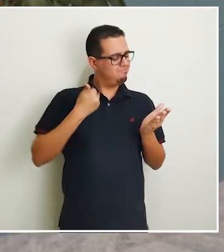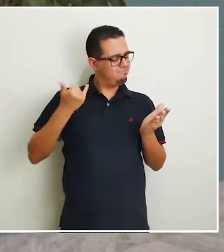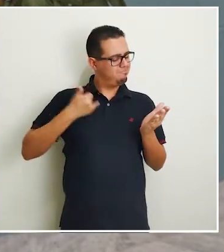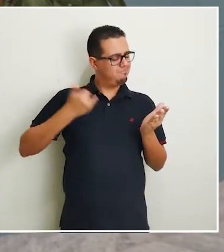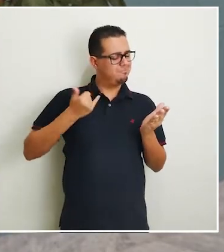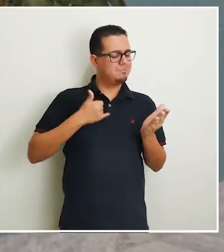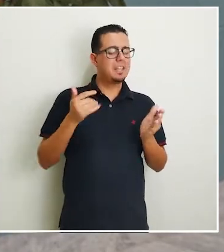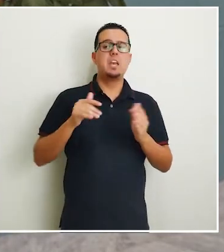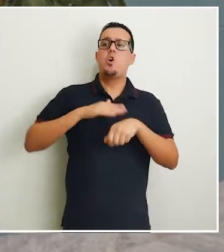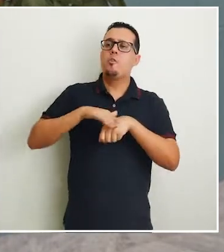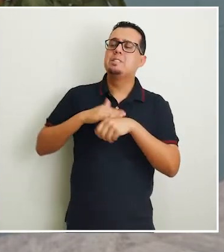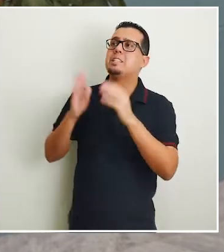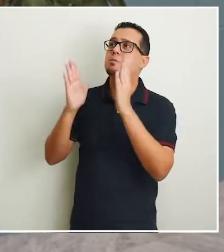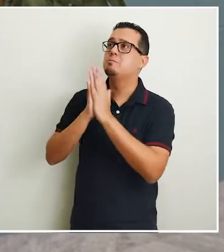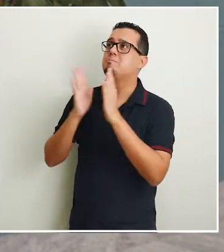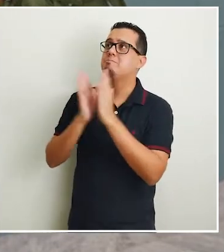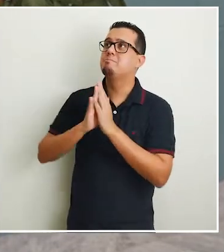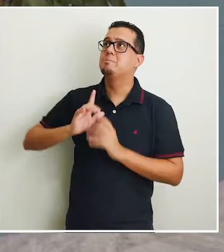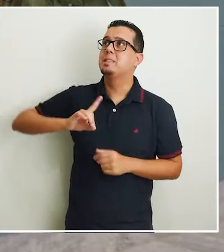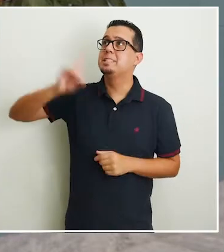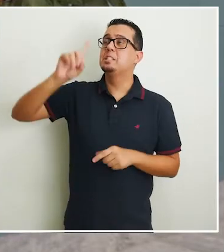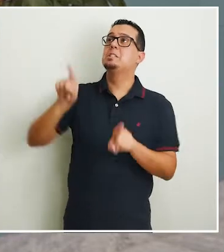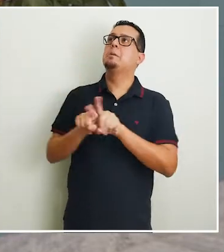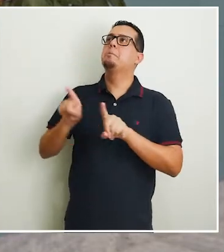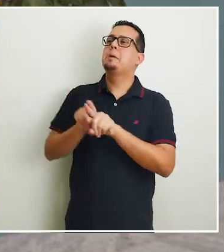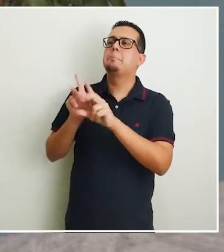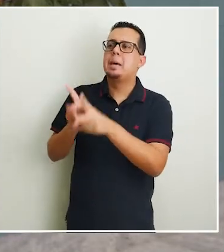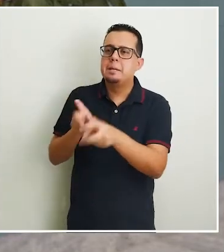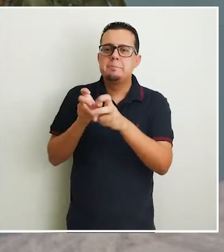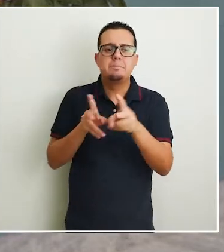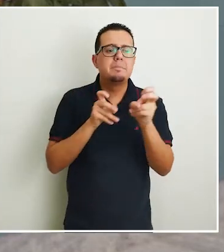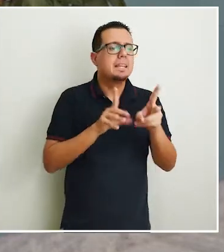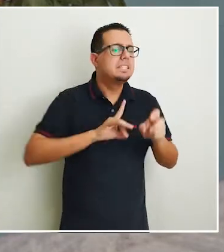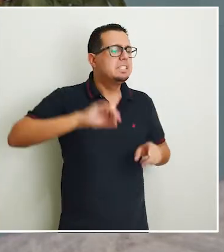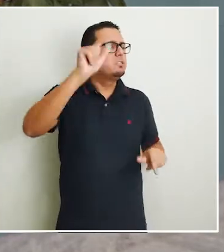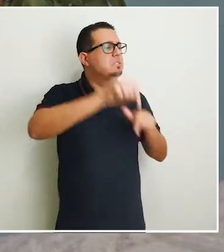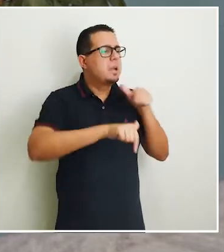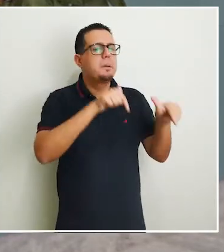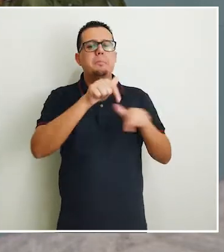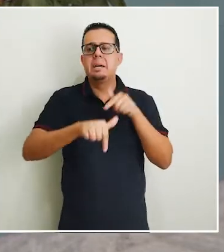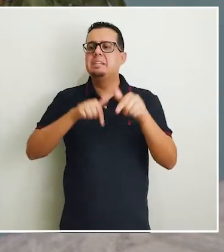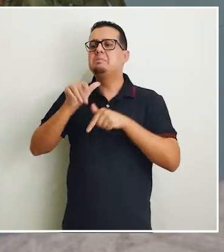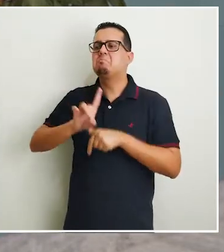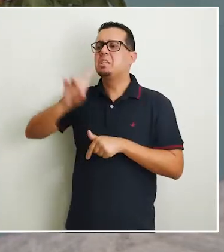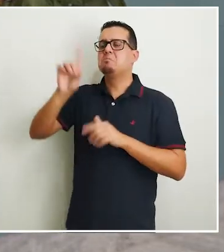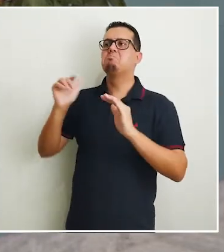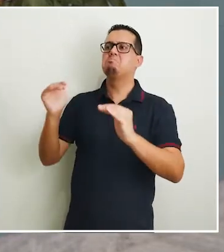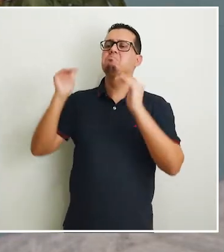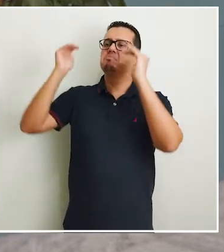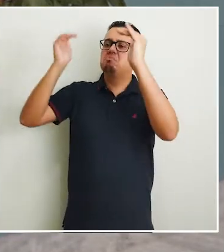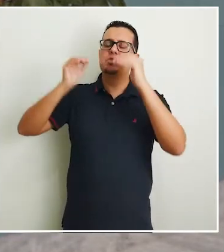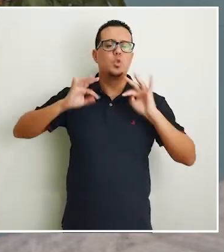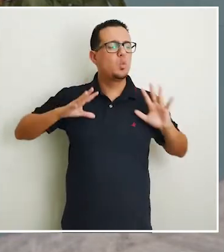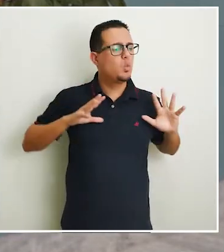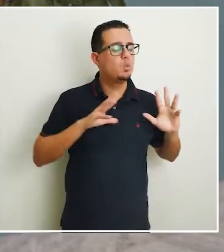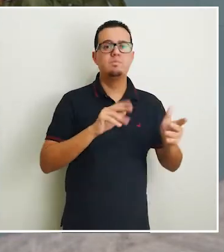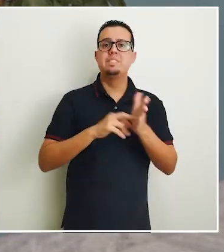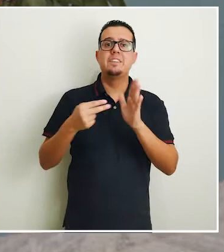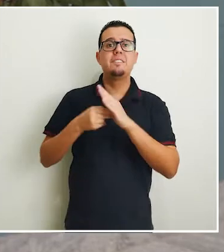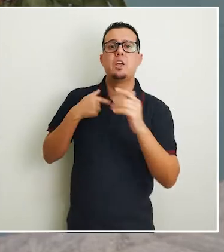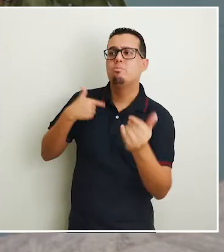oração, de observar as ações do Senhor nos mínimos detalhes da vida, sua soberania sobre todos os aspectos,